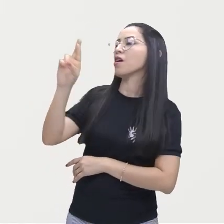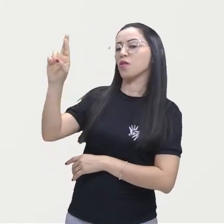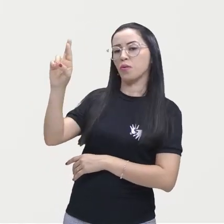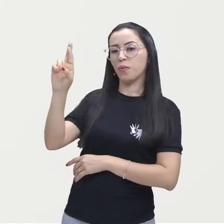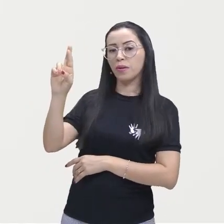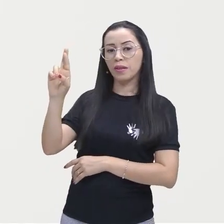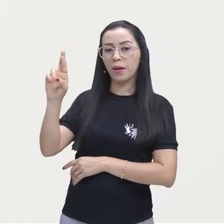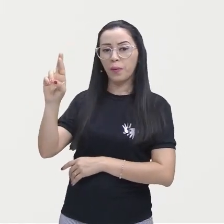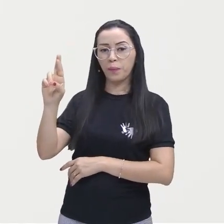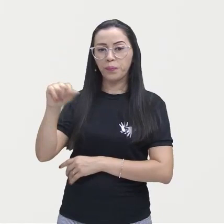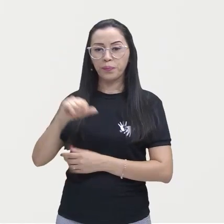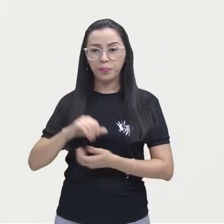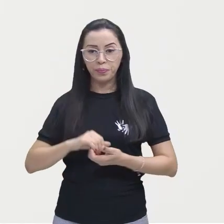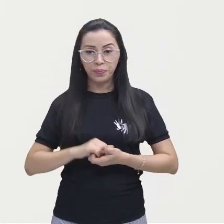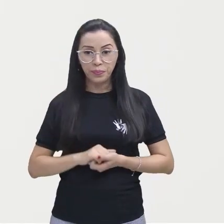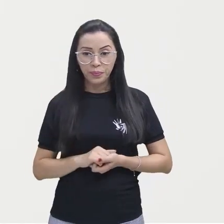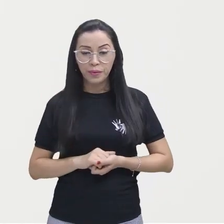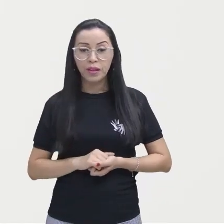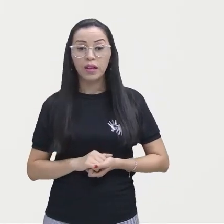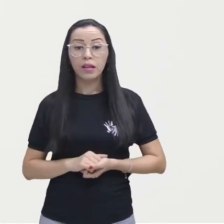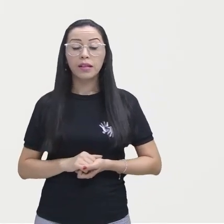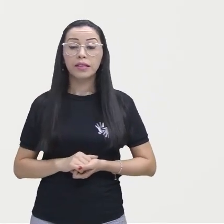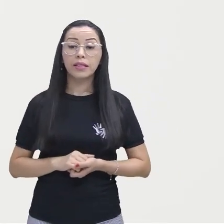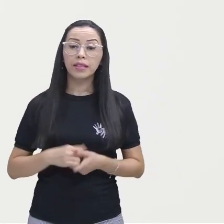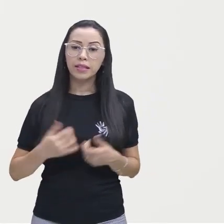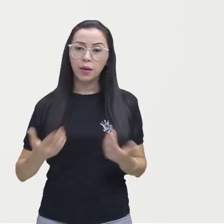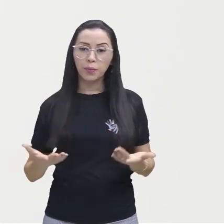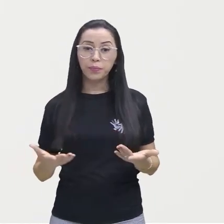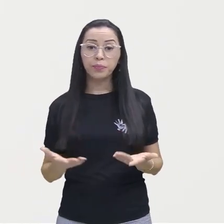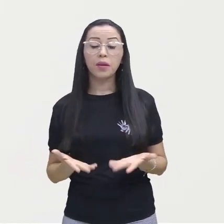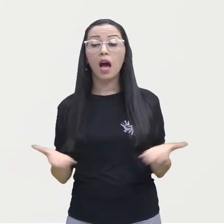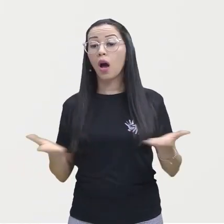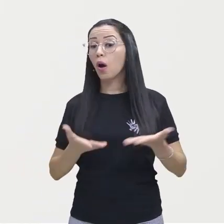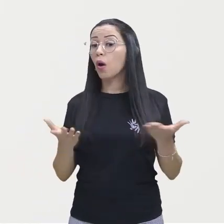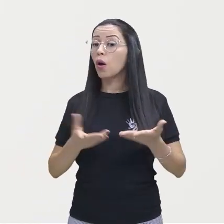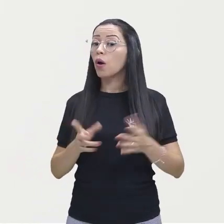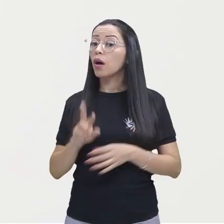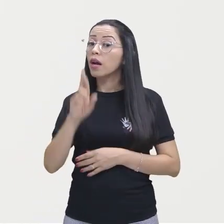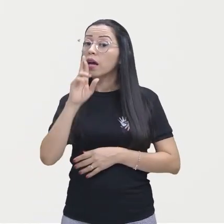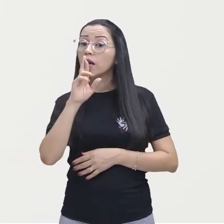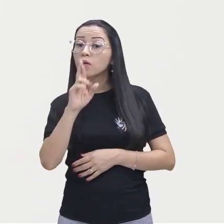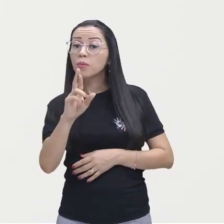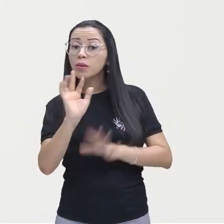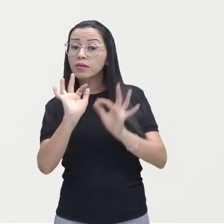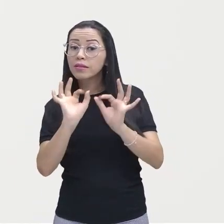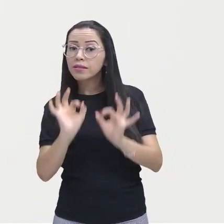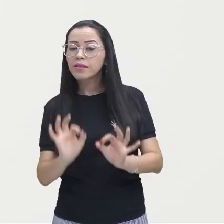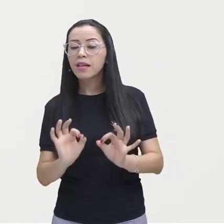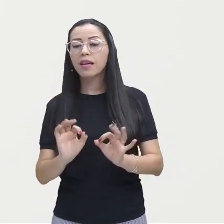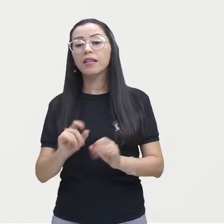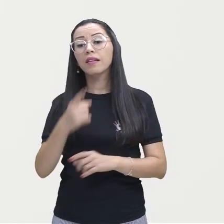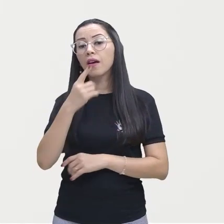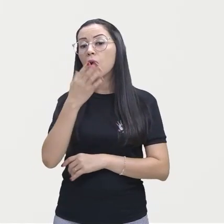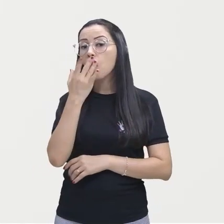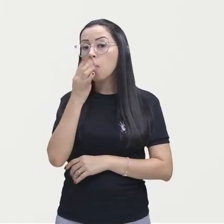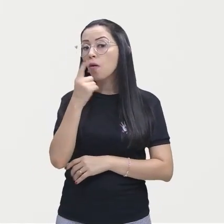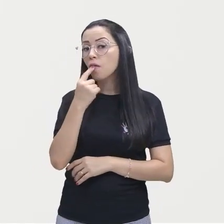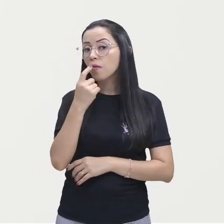não das garras do leão? Então, encontramos aqui a resposta, ele conseguiu. Vamos ver mais à